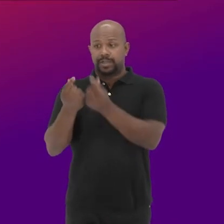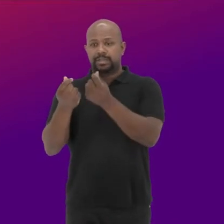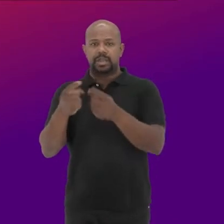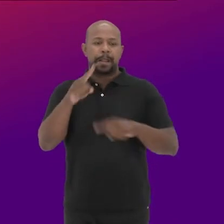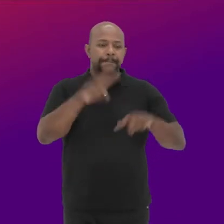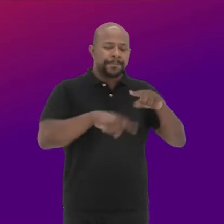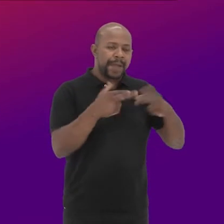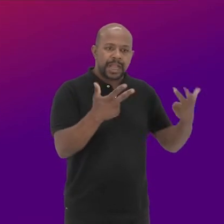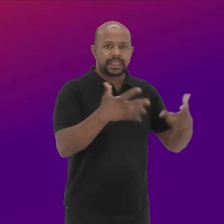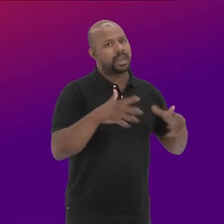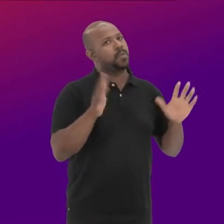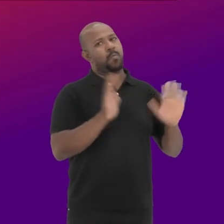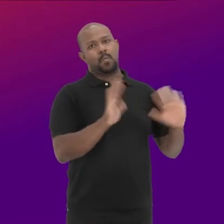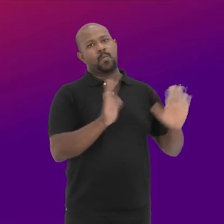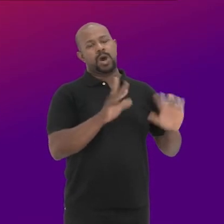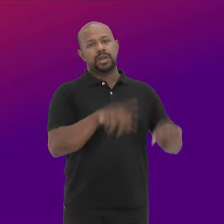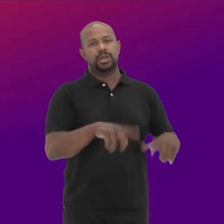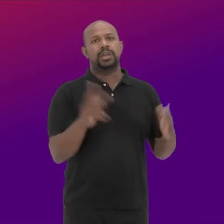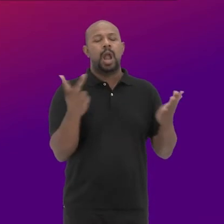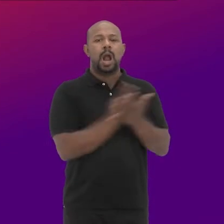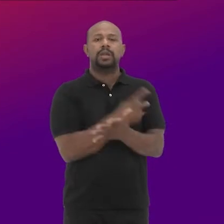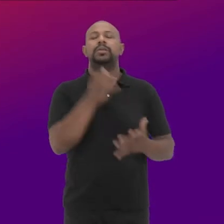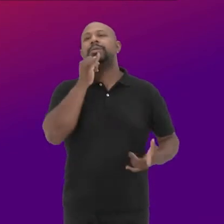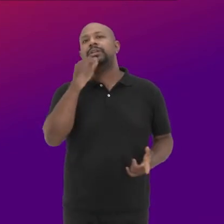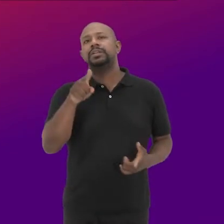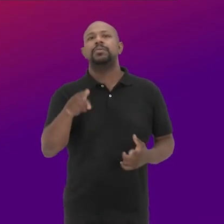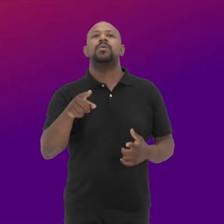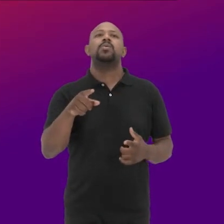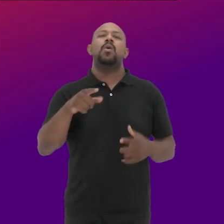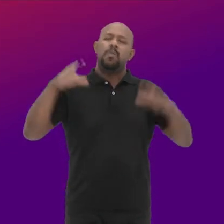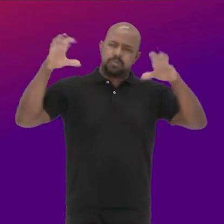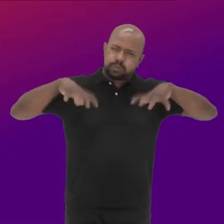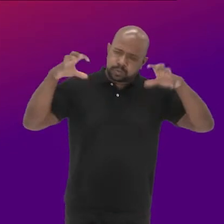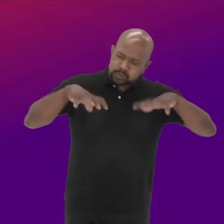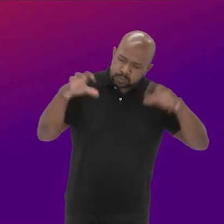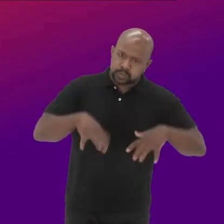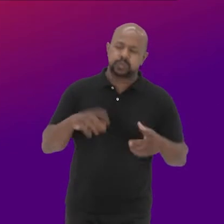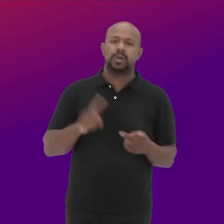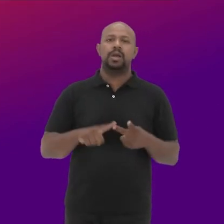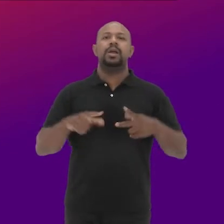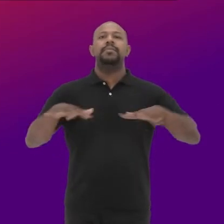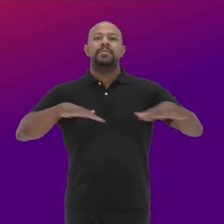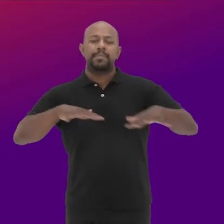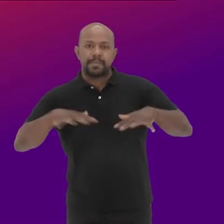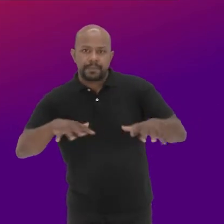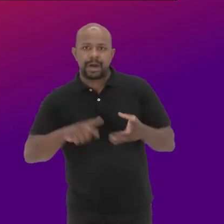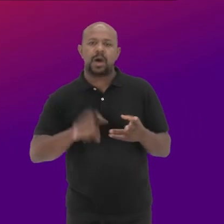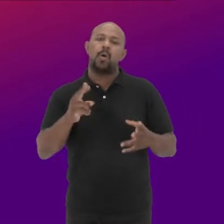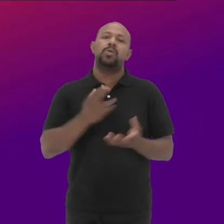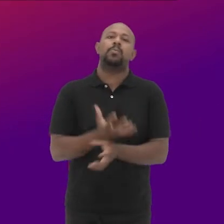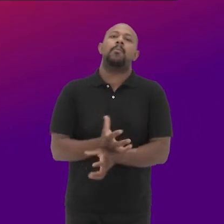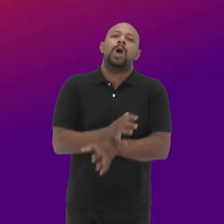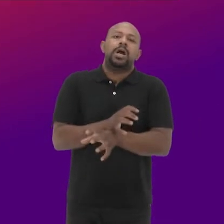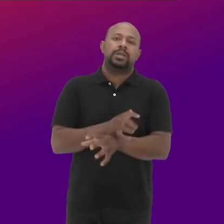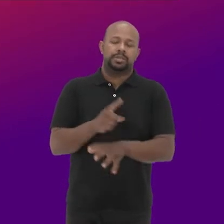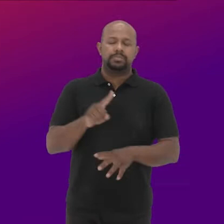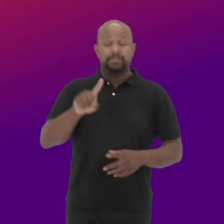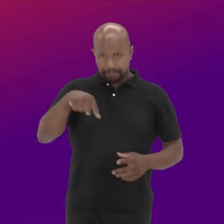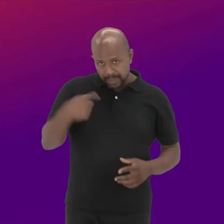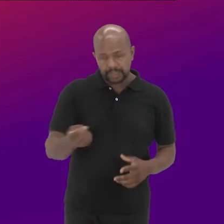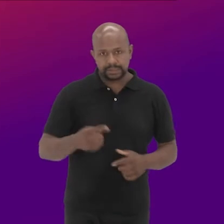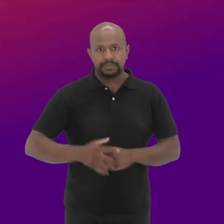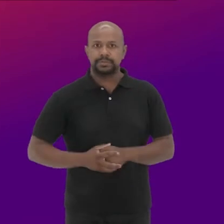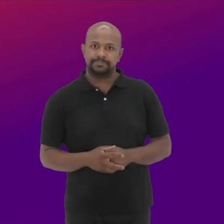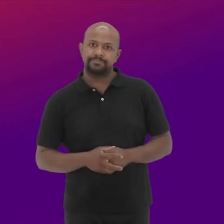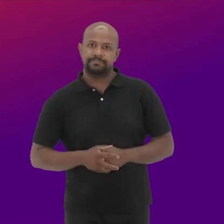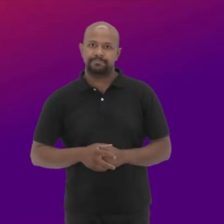não as perdas materiais que são causadas, por exemplo, como excesso de chuvas, terremoto e seca. A